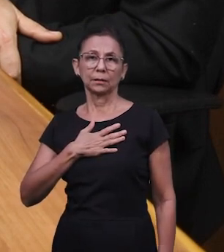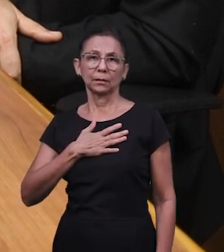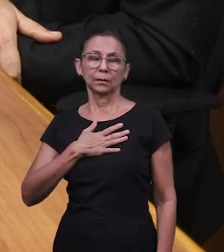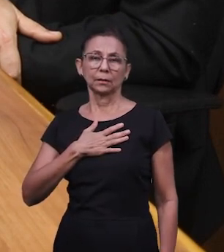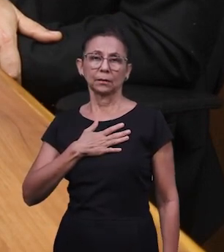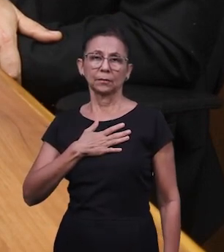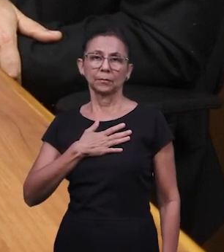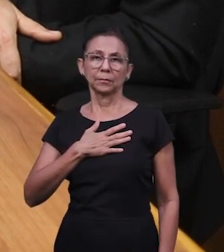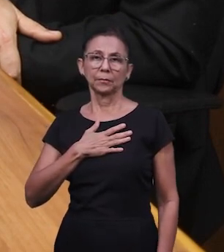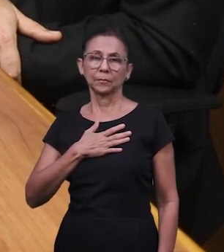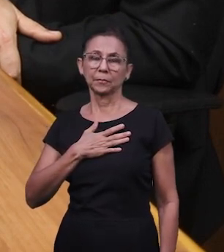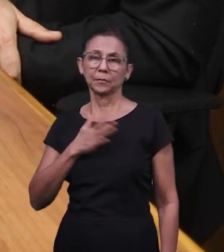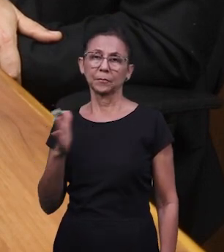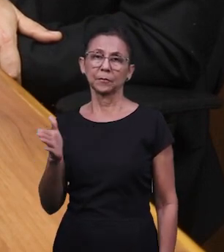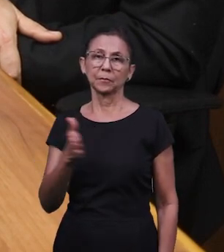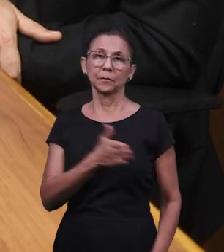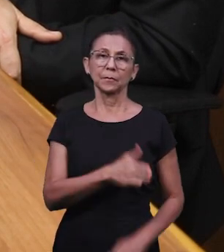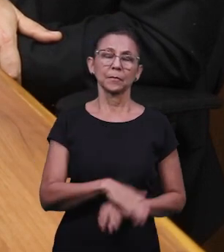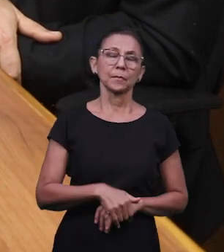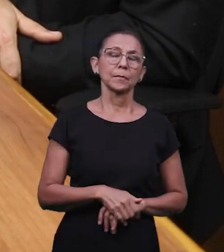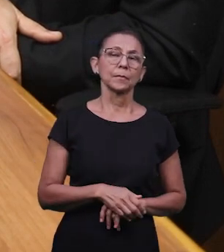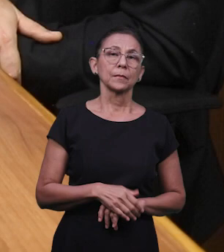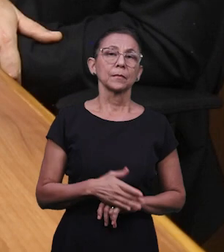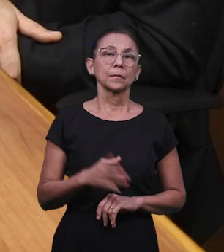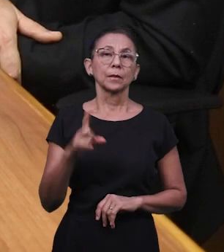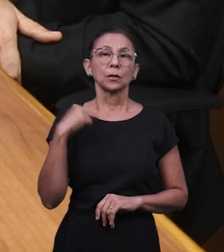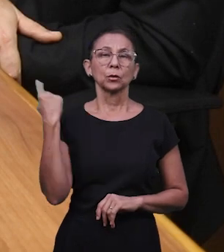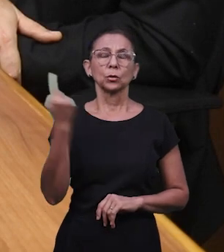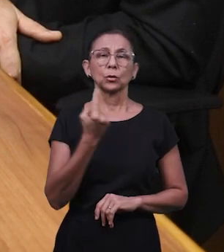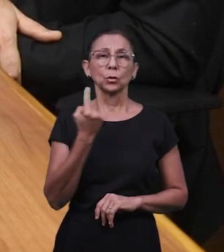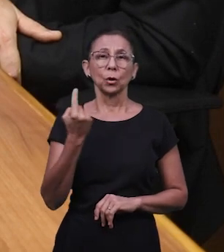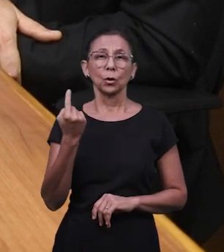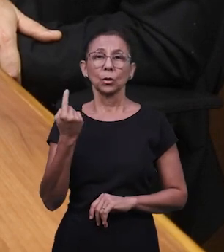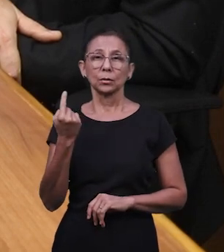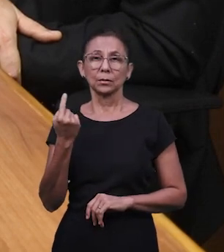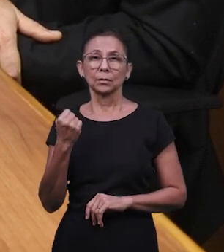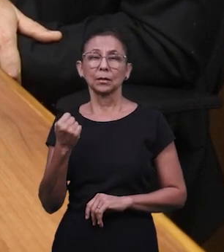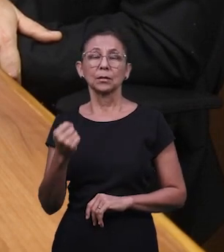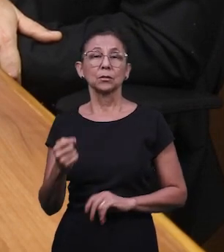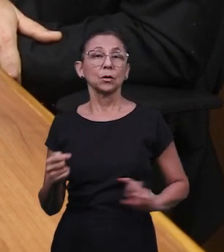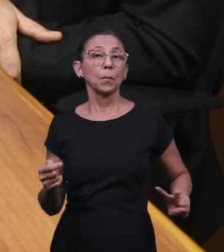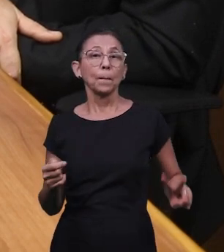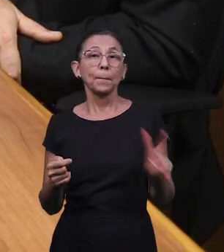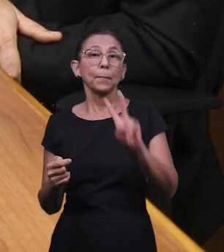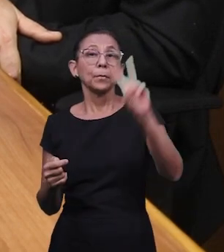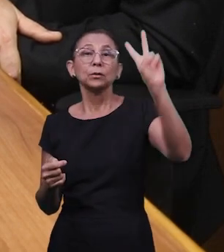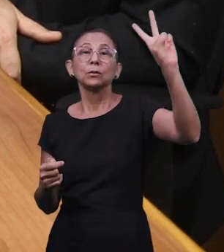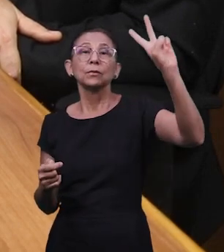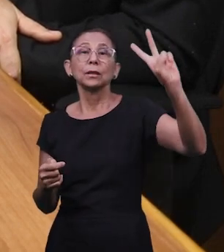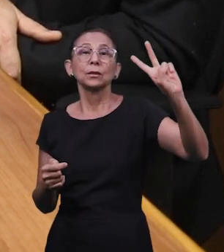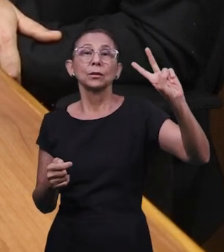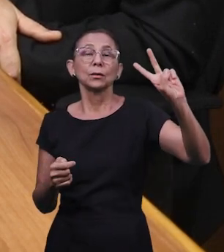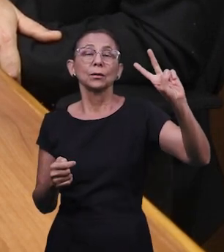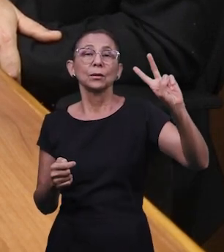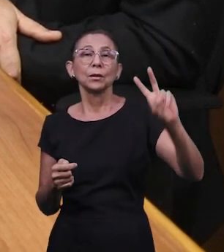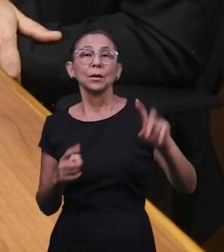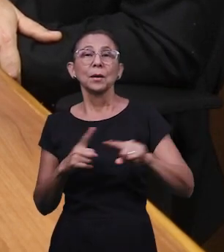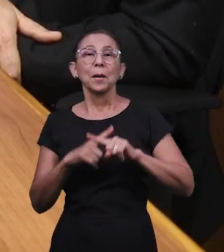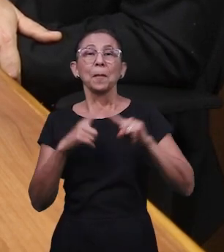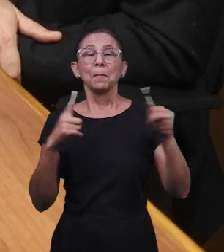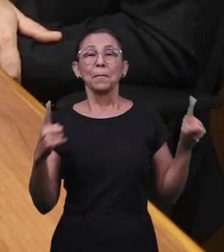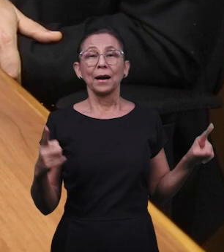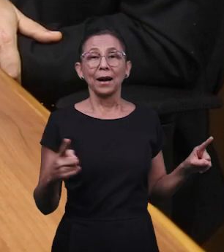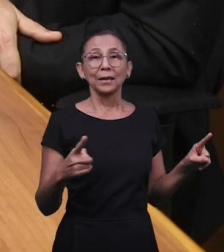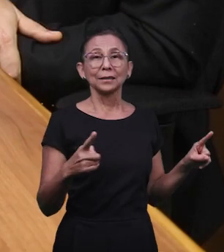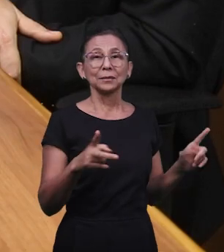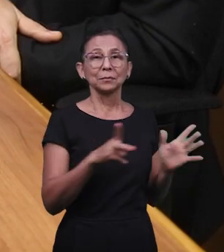exatamente o seguinte, nós éramos como uma coisa muito valiosa que estava na mão errada, mas ninguém tinha um preço